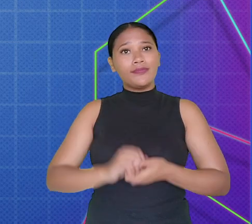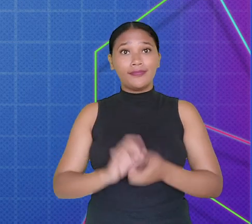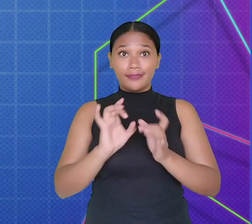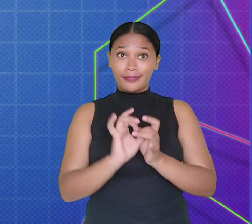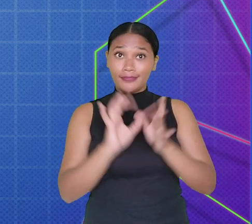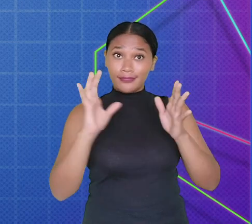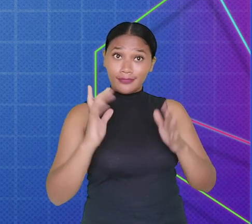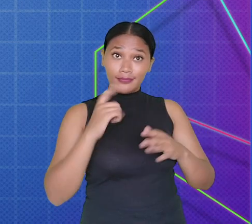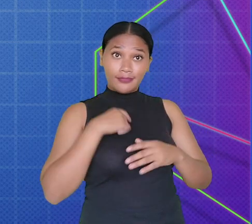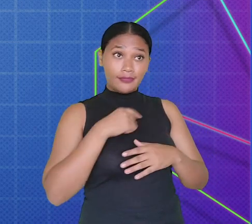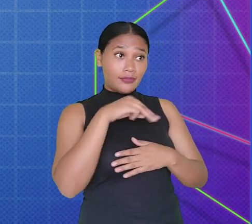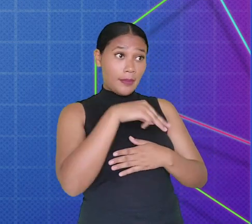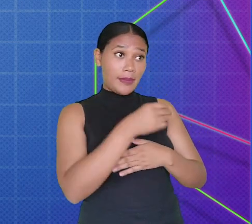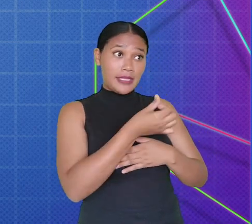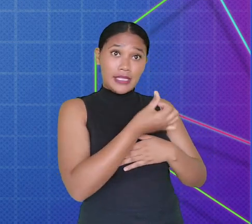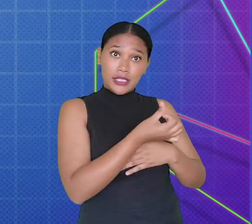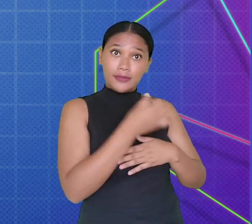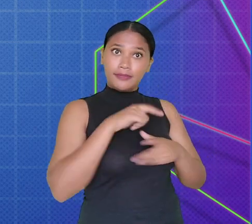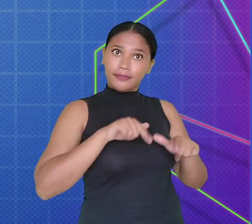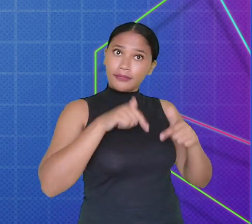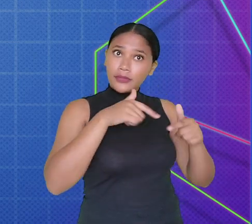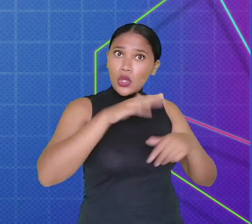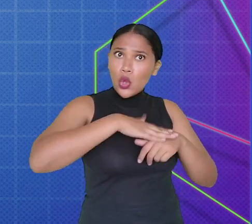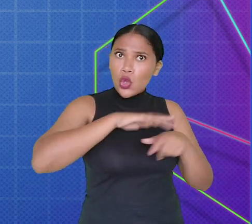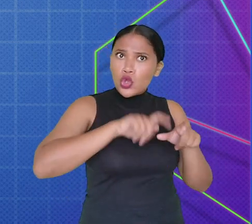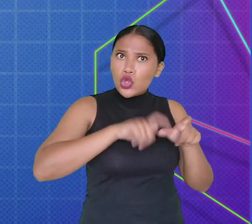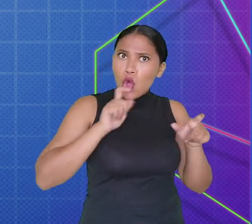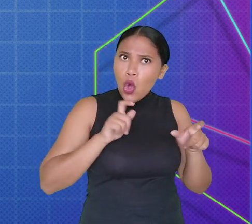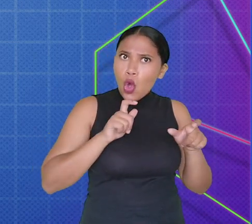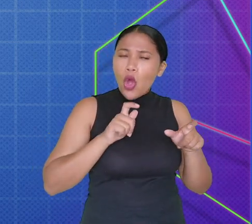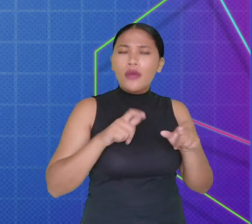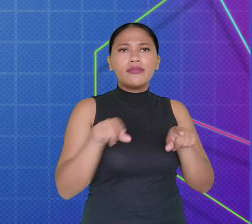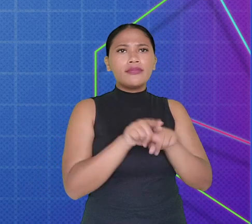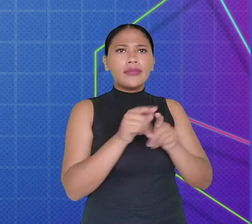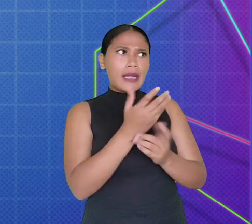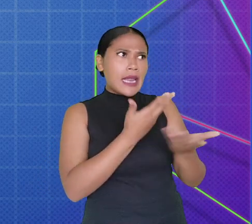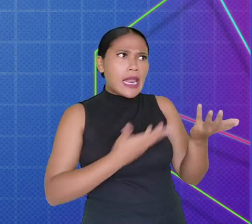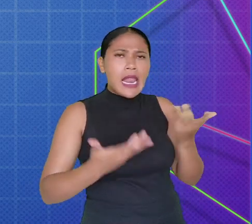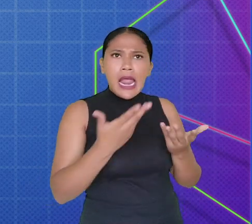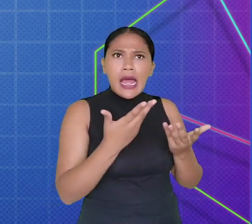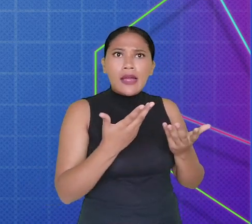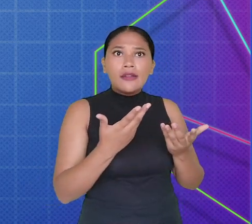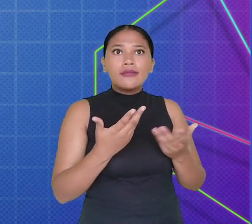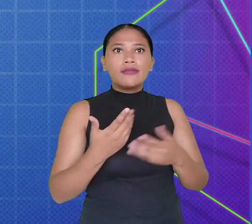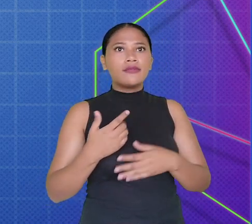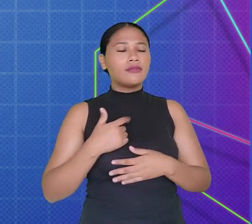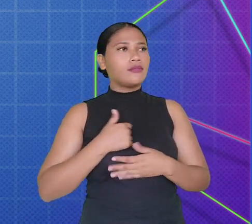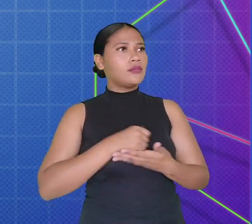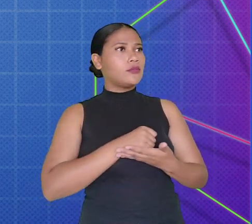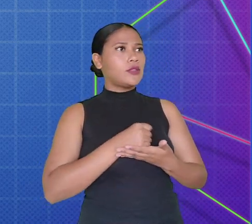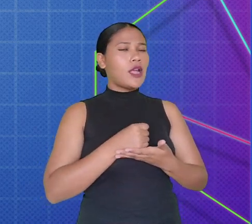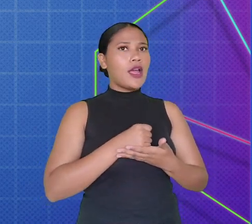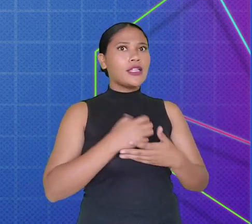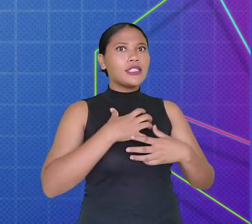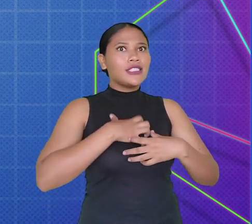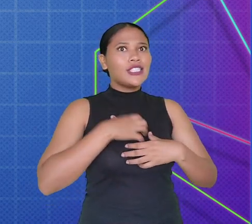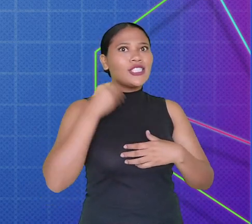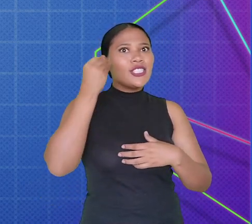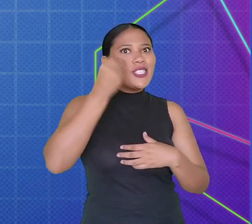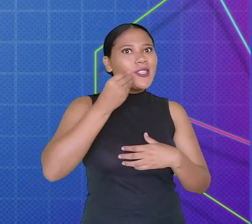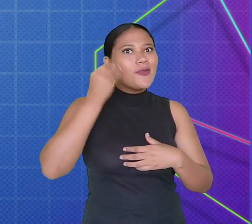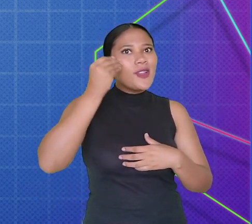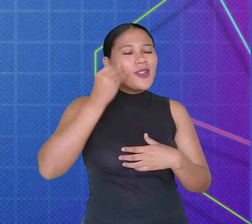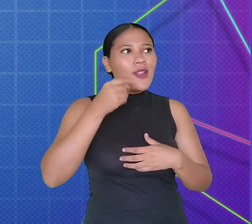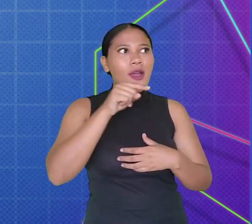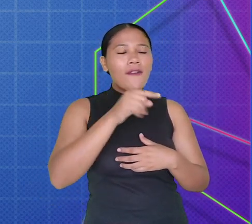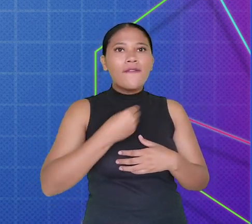jogo. Ao permitir que os personagens não jogáveis tenham comportamentos autônomos e interajam uns com os outros, os jogadores podem sentir